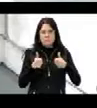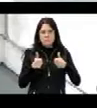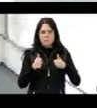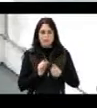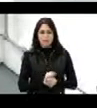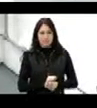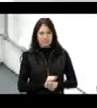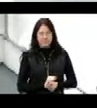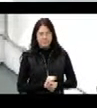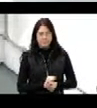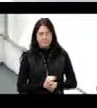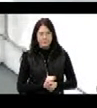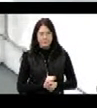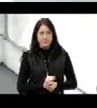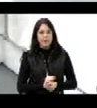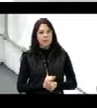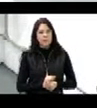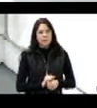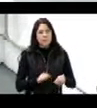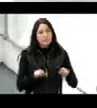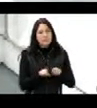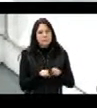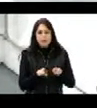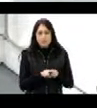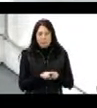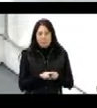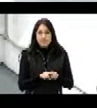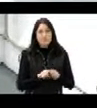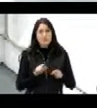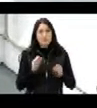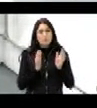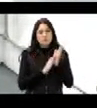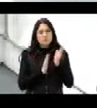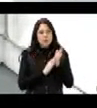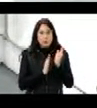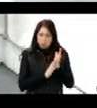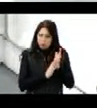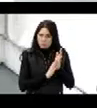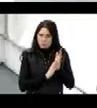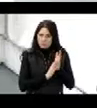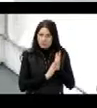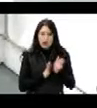sobre a garantia de acessibilidade para cegos nos órgãos da administração pública